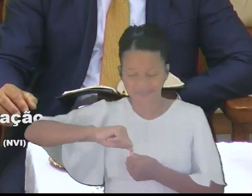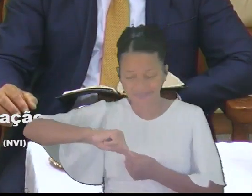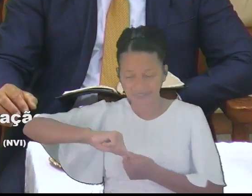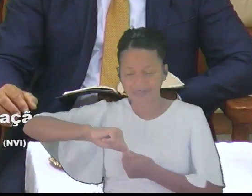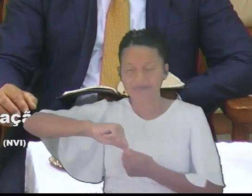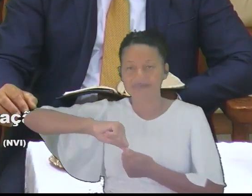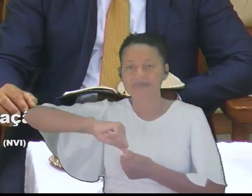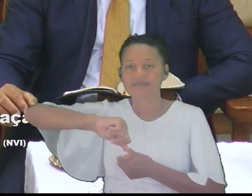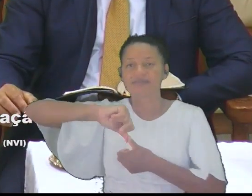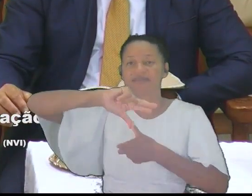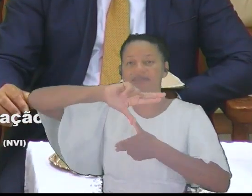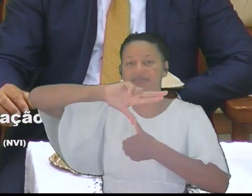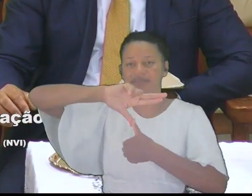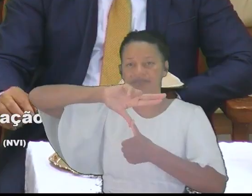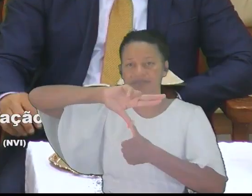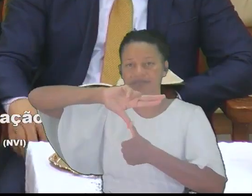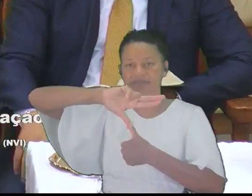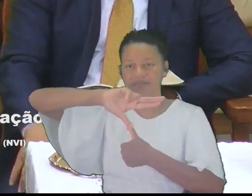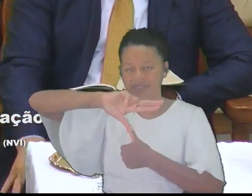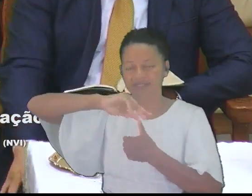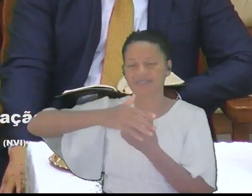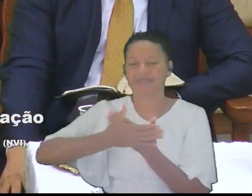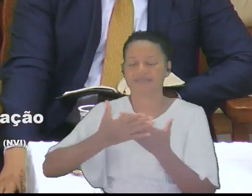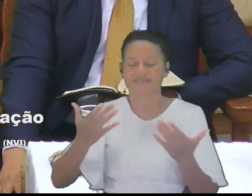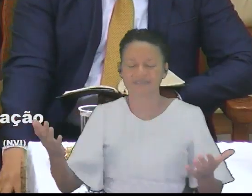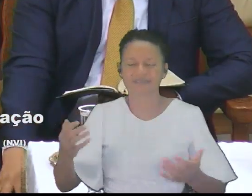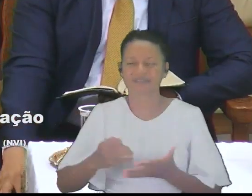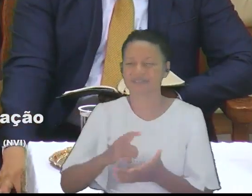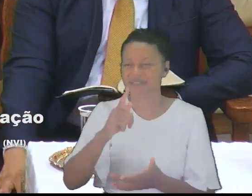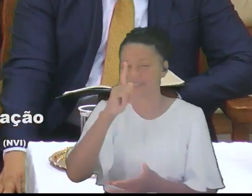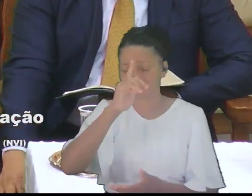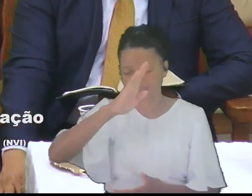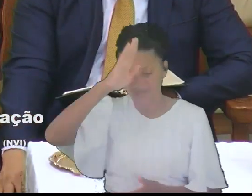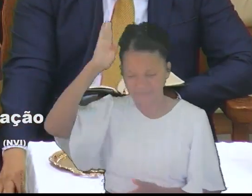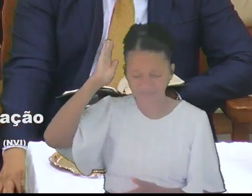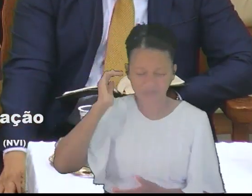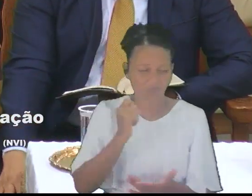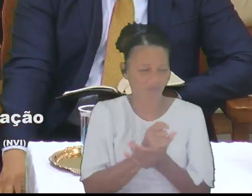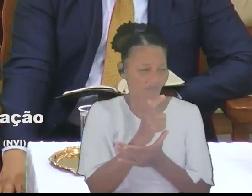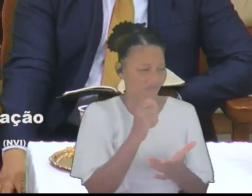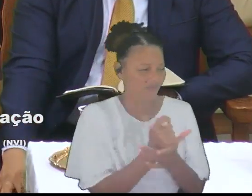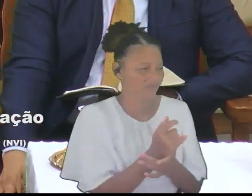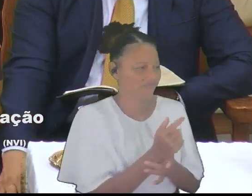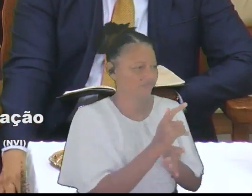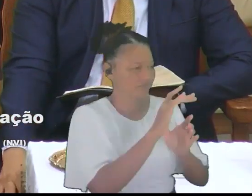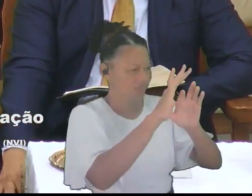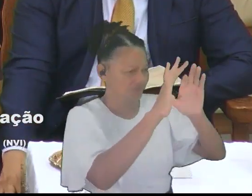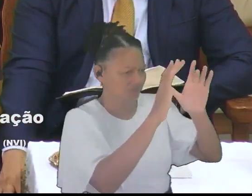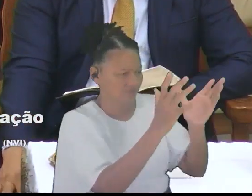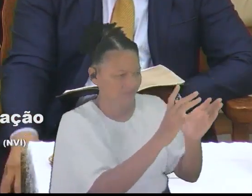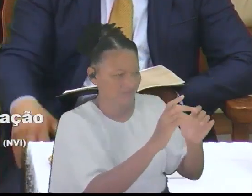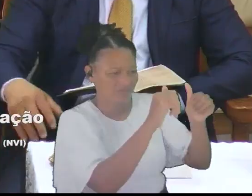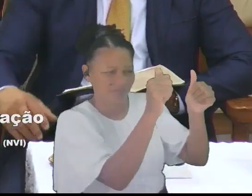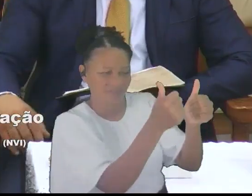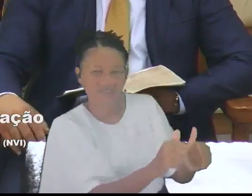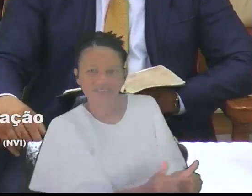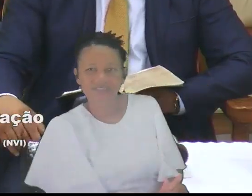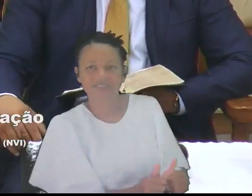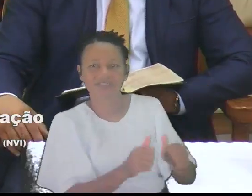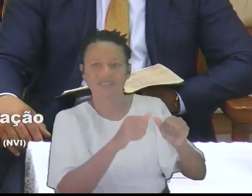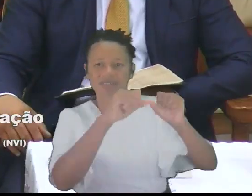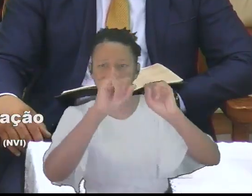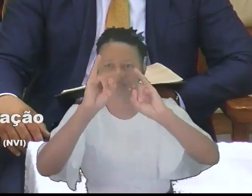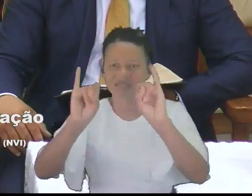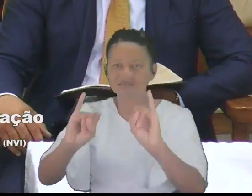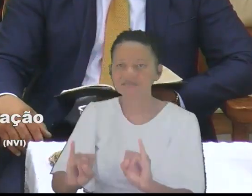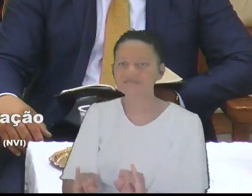pessoas compravam muitas estátuas. Os jardins eram enfeitados de estátuas, as casas eram enfeitadas de